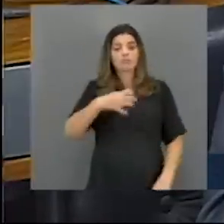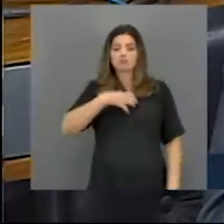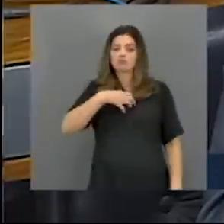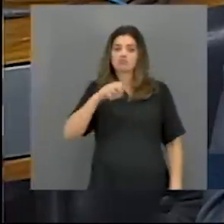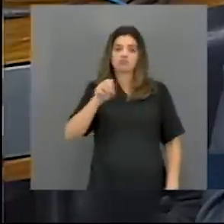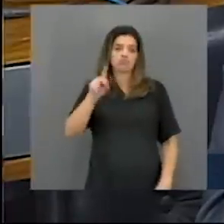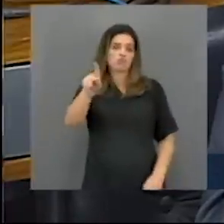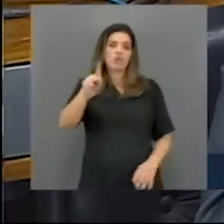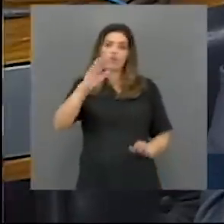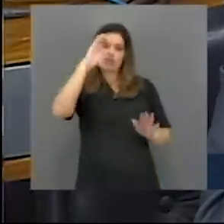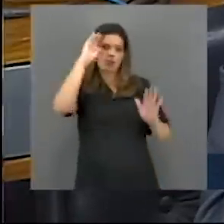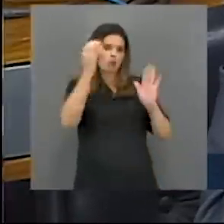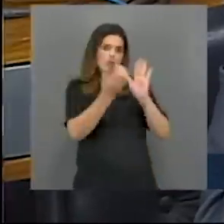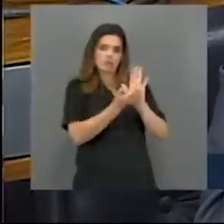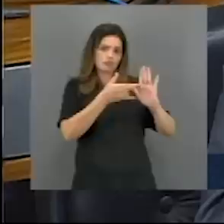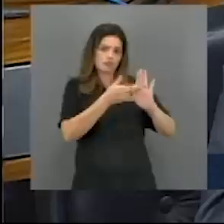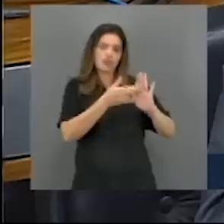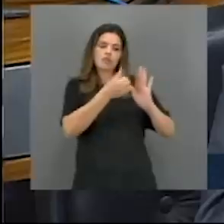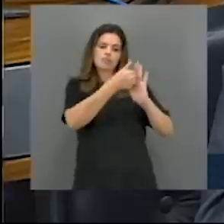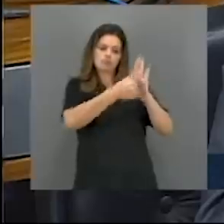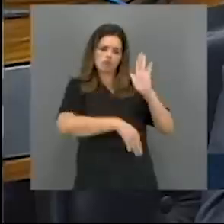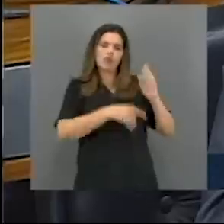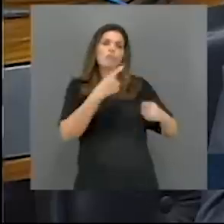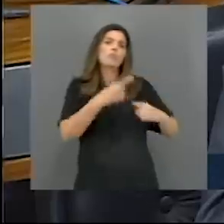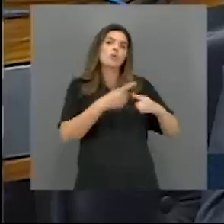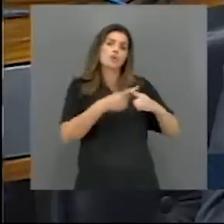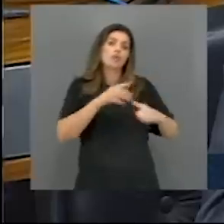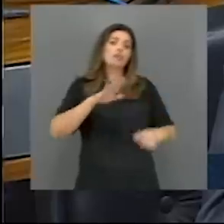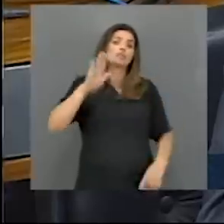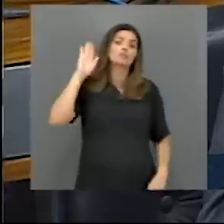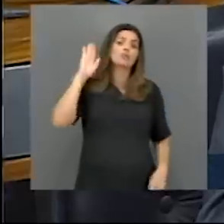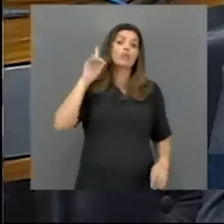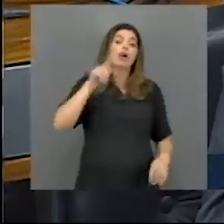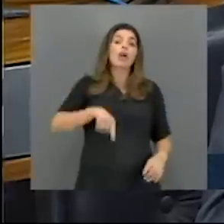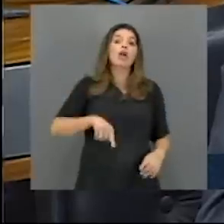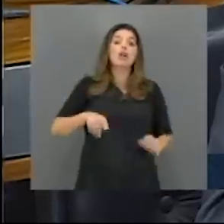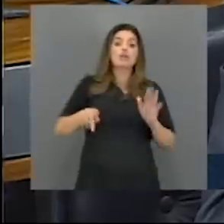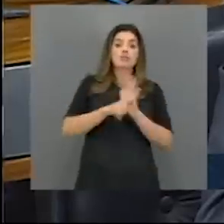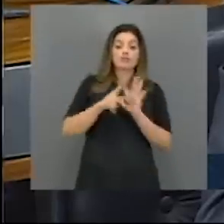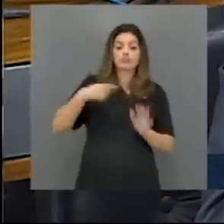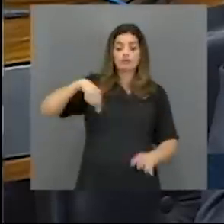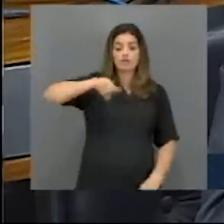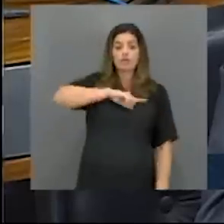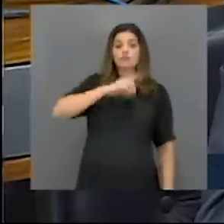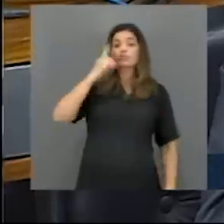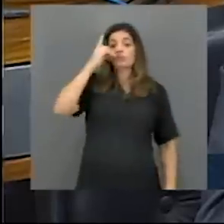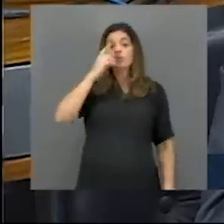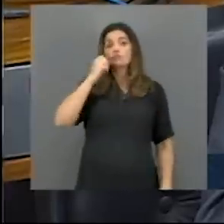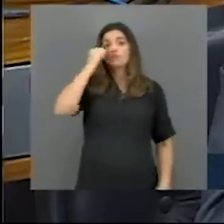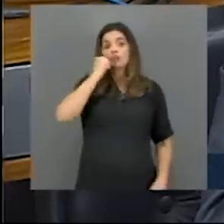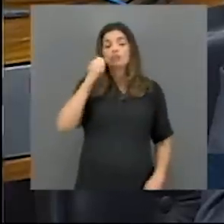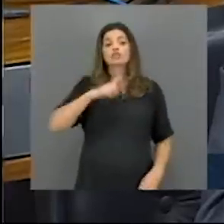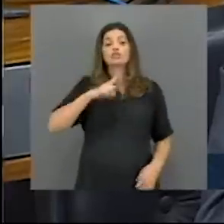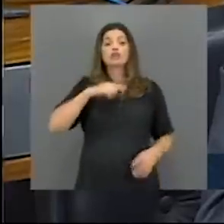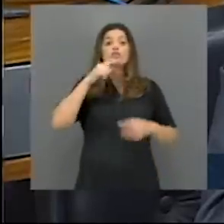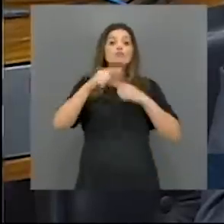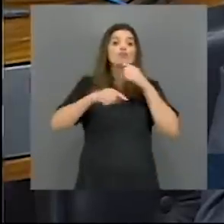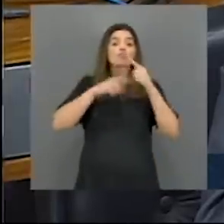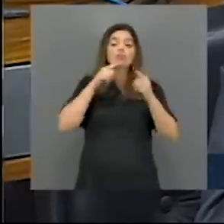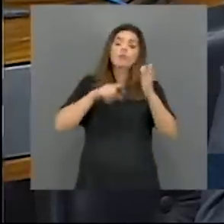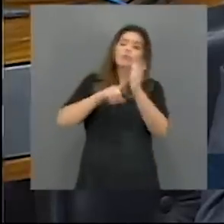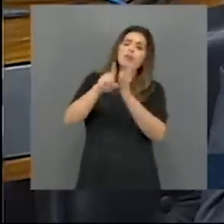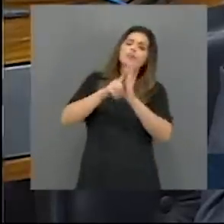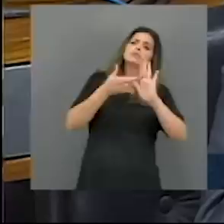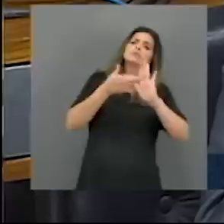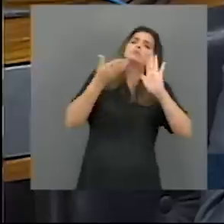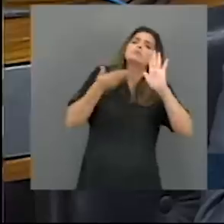não foi regimental e explico abaixo as razões. A questão de ordem é um instrumento que o parlamentar possui para dirimir dúvidas sobre a interpretação ou aplicação do regimento em